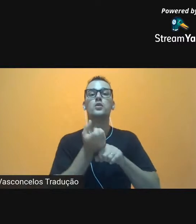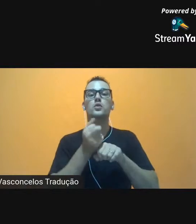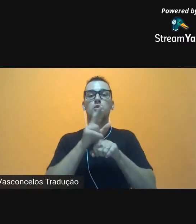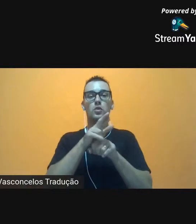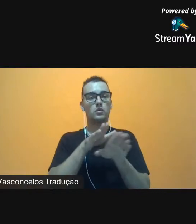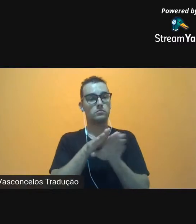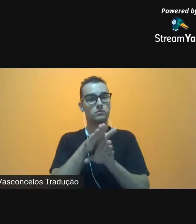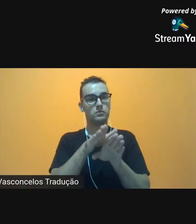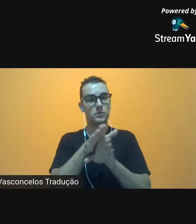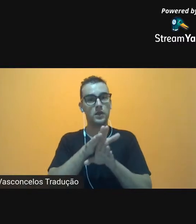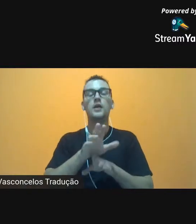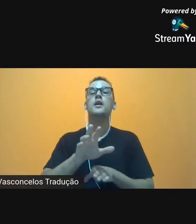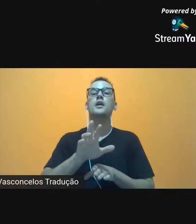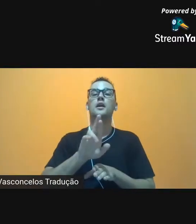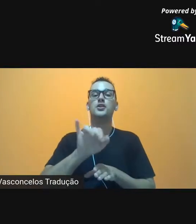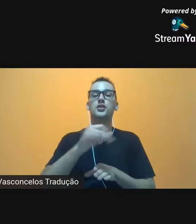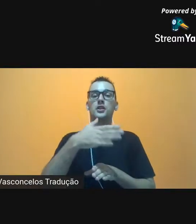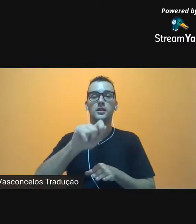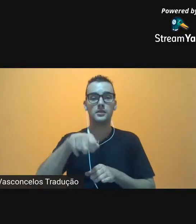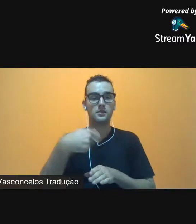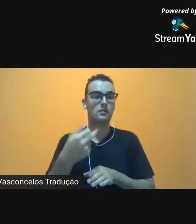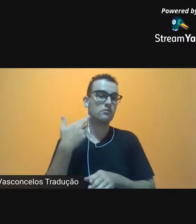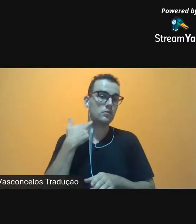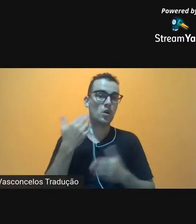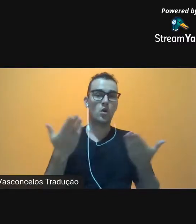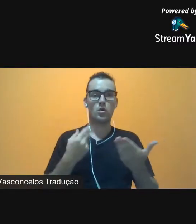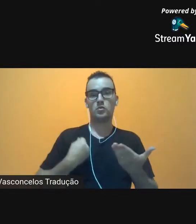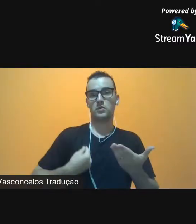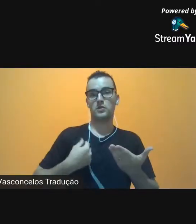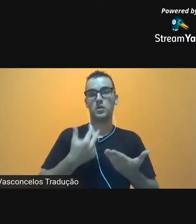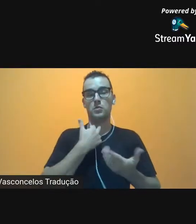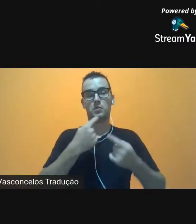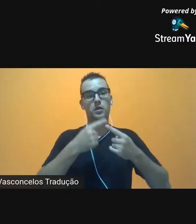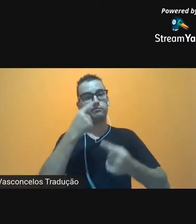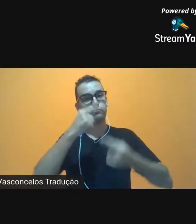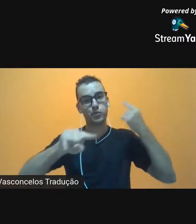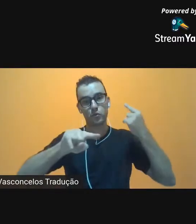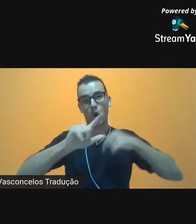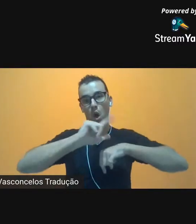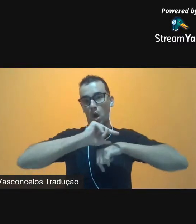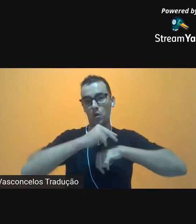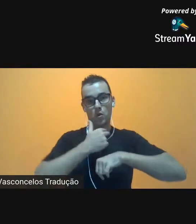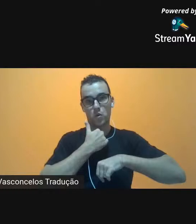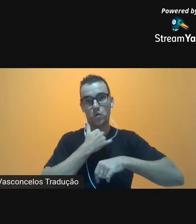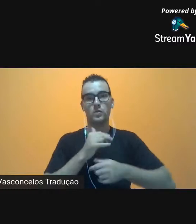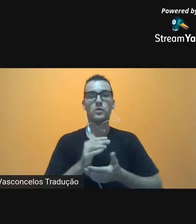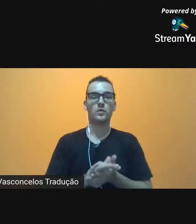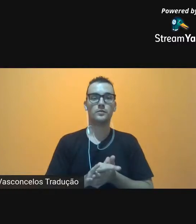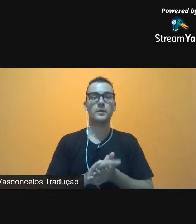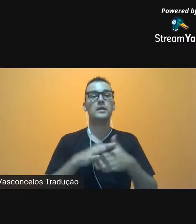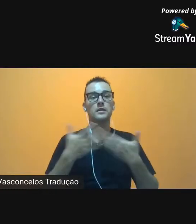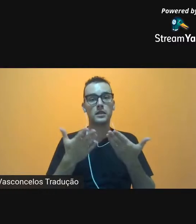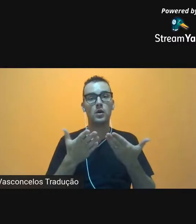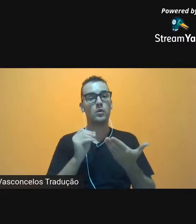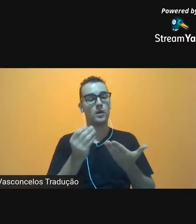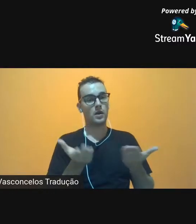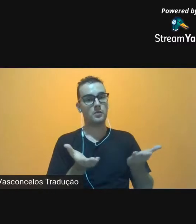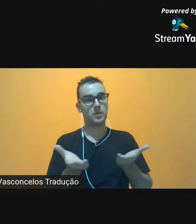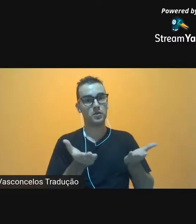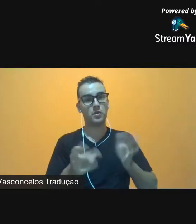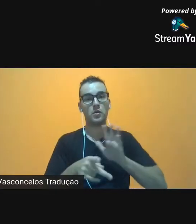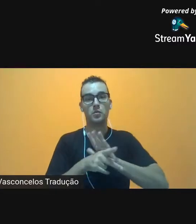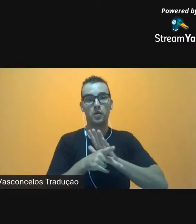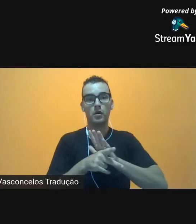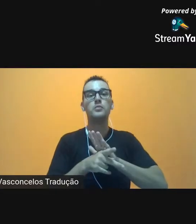Lima, que não pôde estar presente hoje devido a conflitos de horários. Como mediadora, teremos a professora e doutora